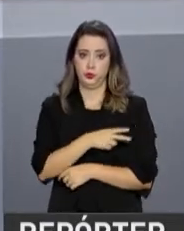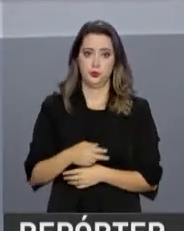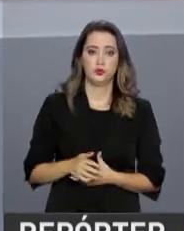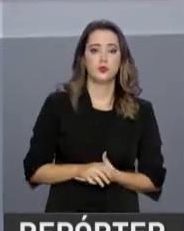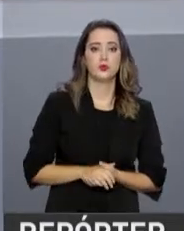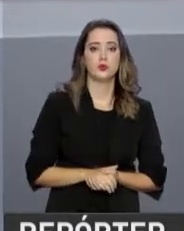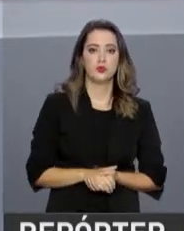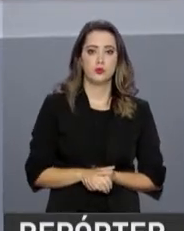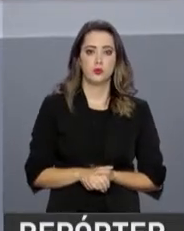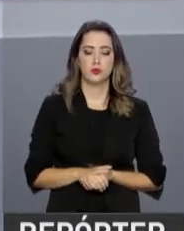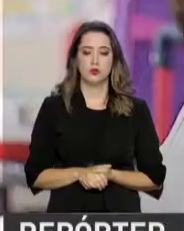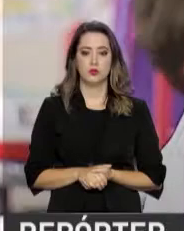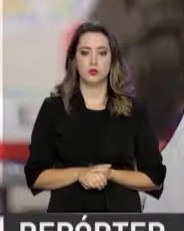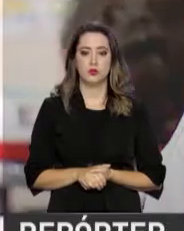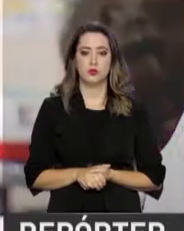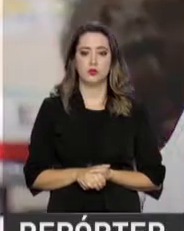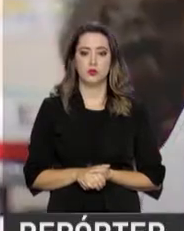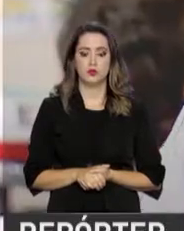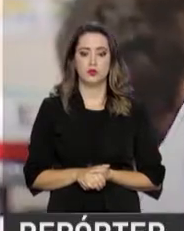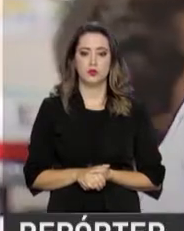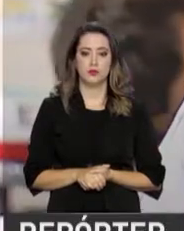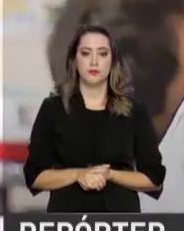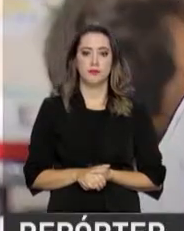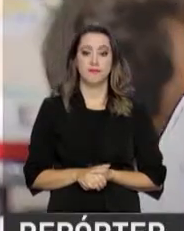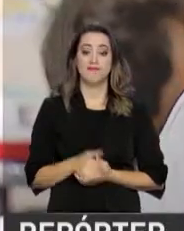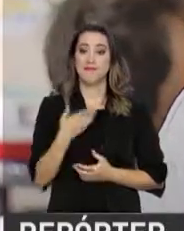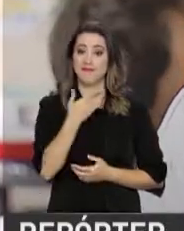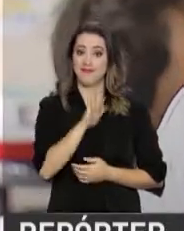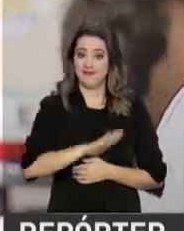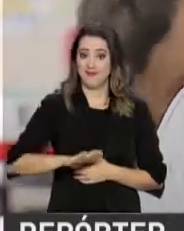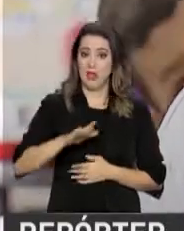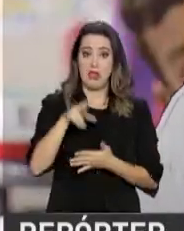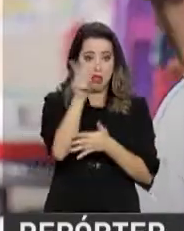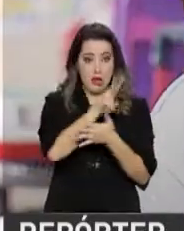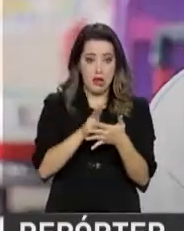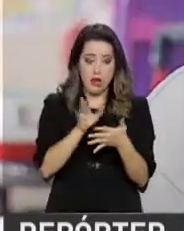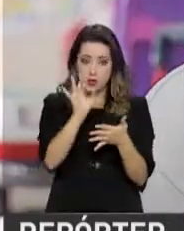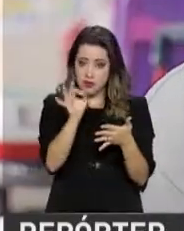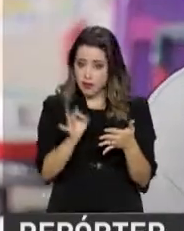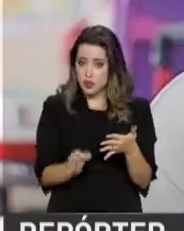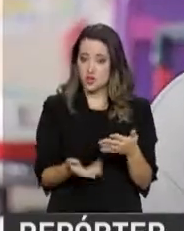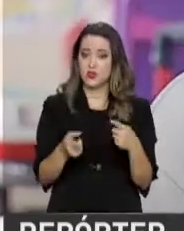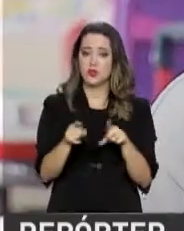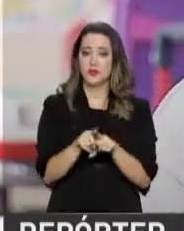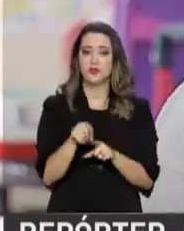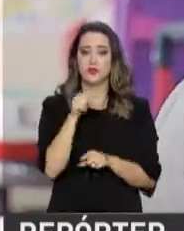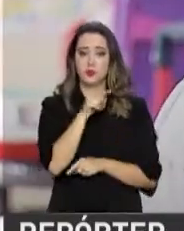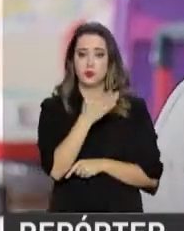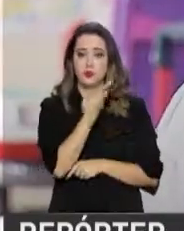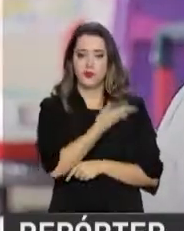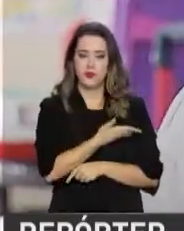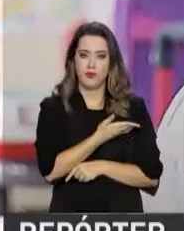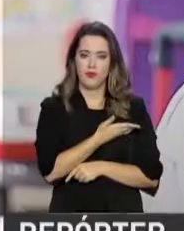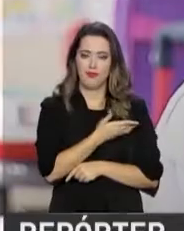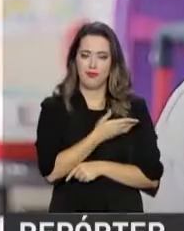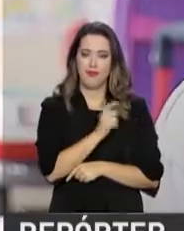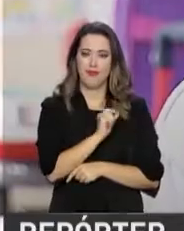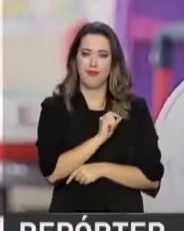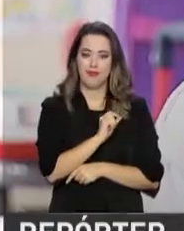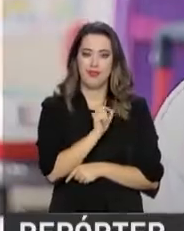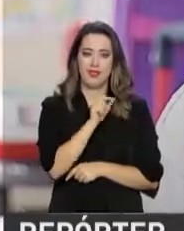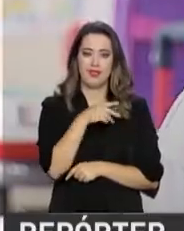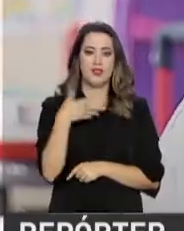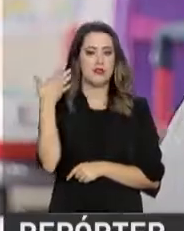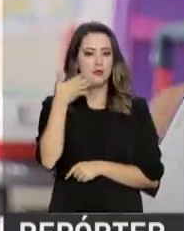fundamental só resolveu puxar conversa com uma delas a que ele é